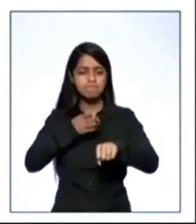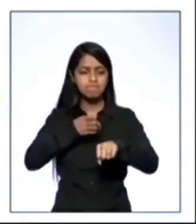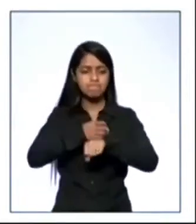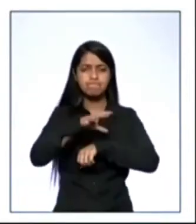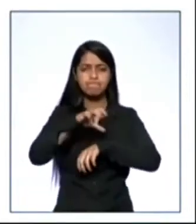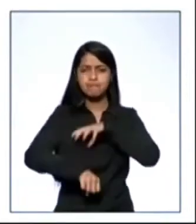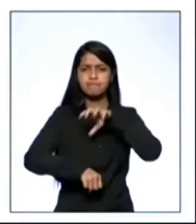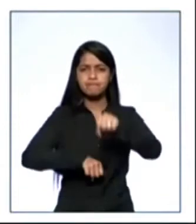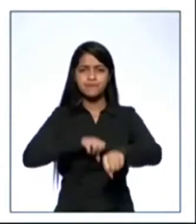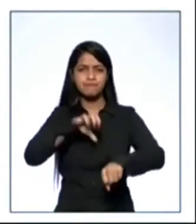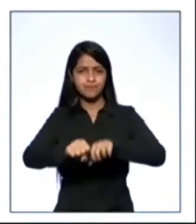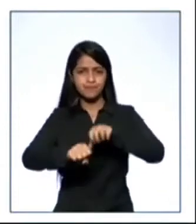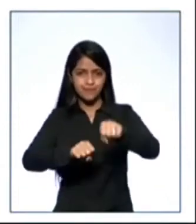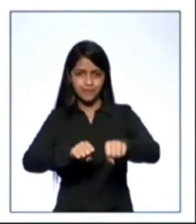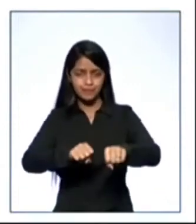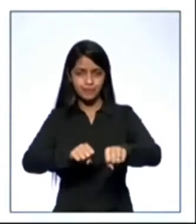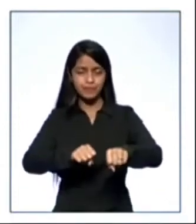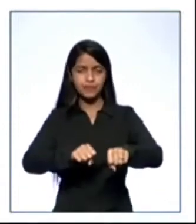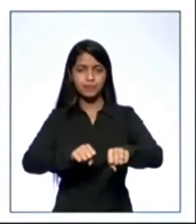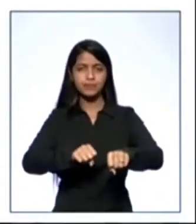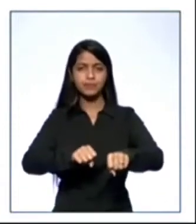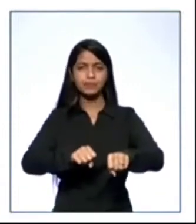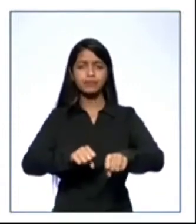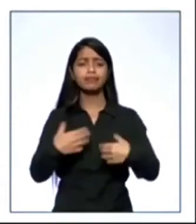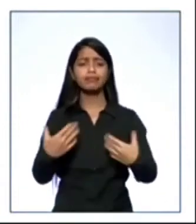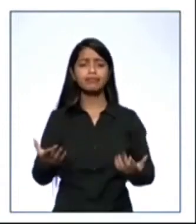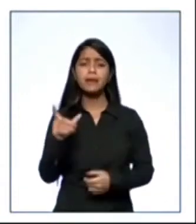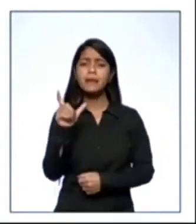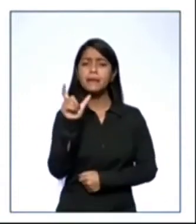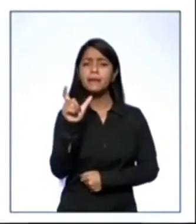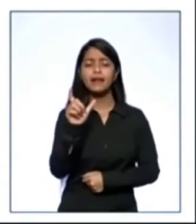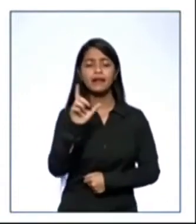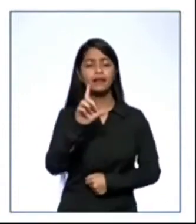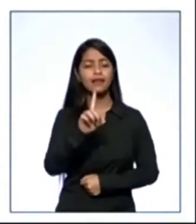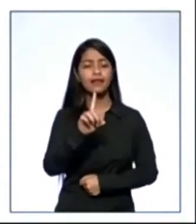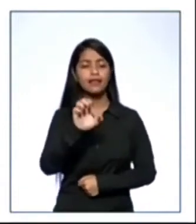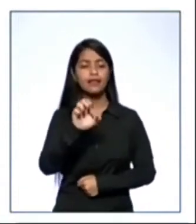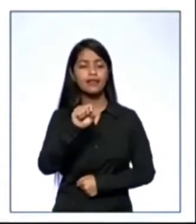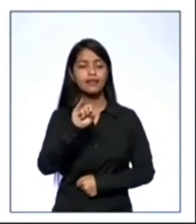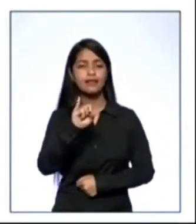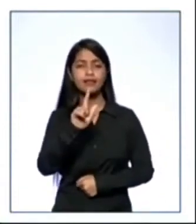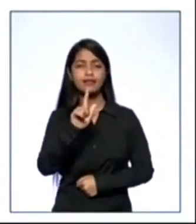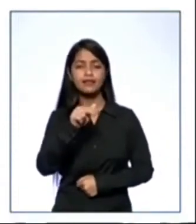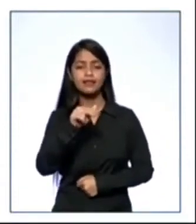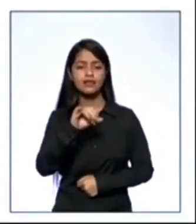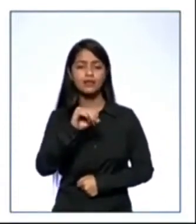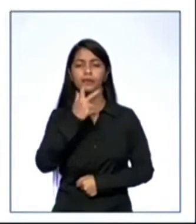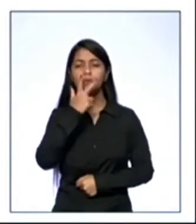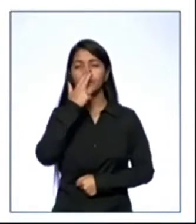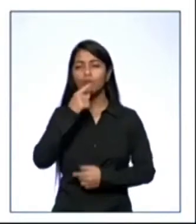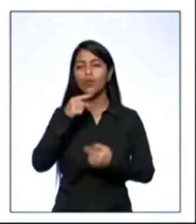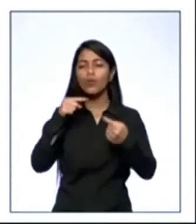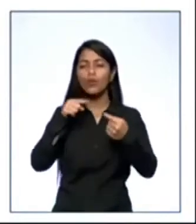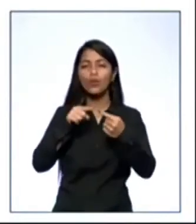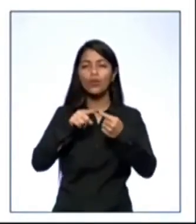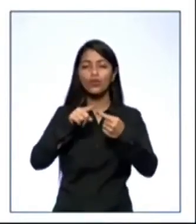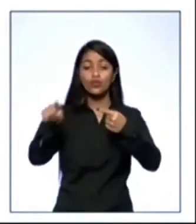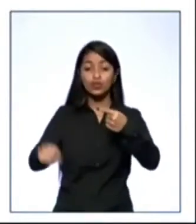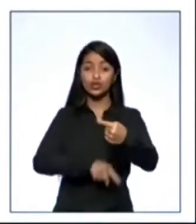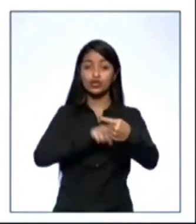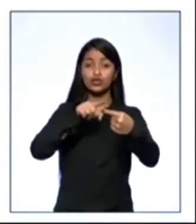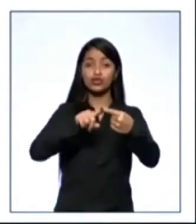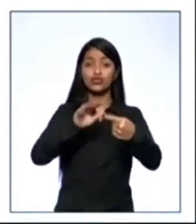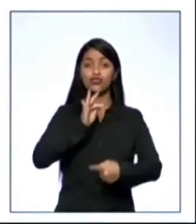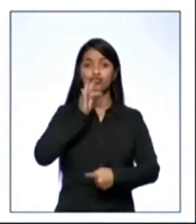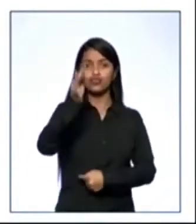base imperialista. Gente, desígnio seria uma ideia de futuro, de determinação, né? É determinado Roma